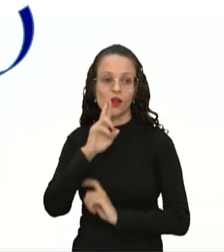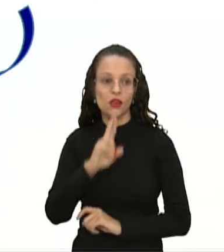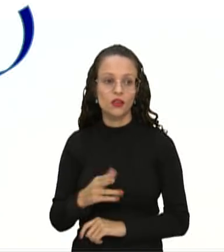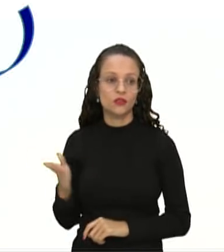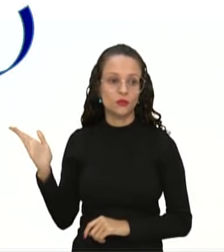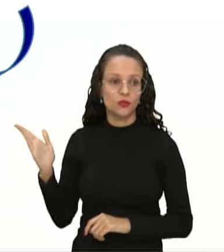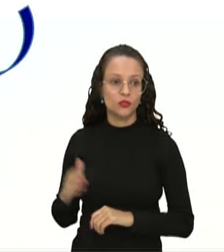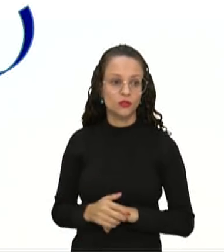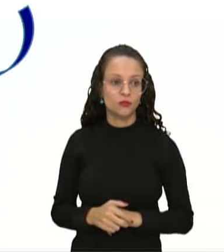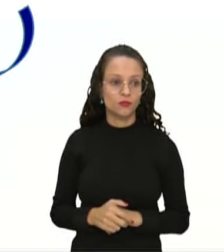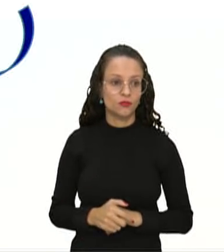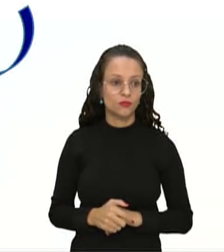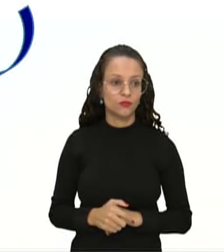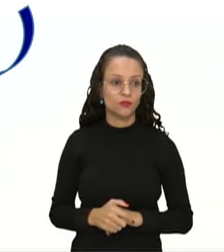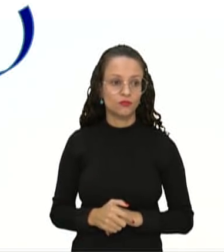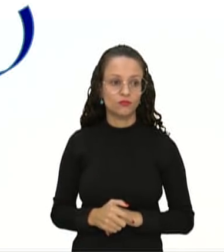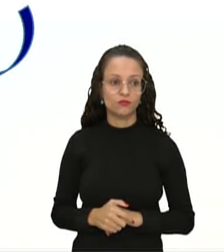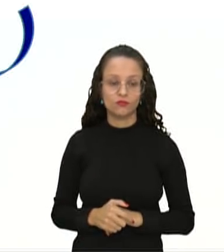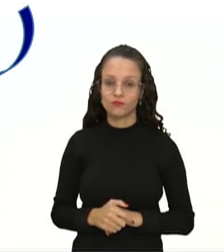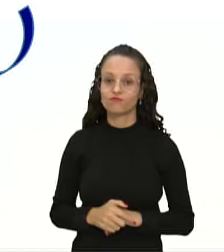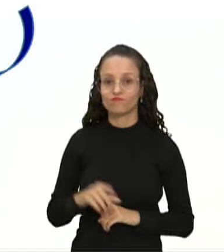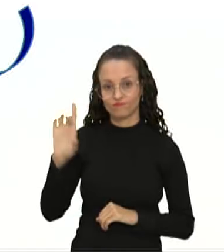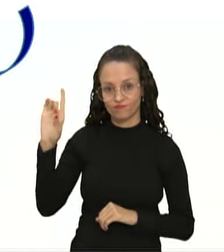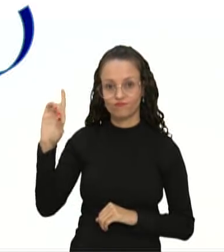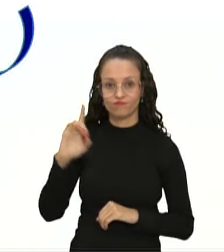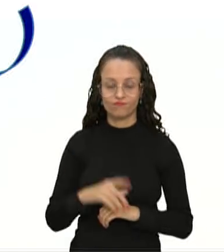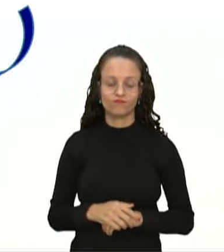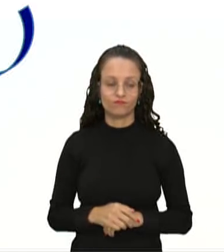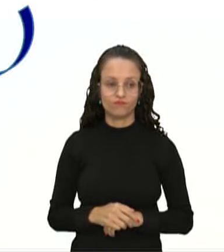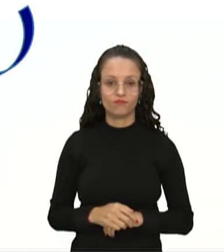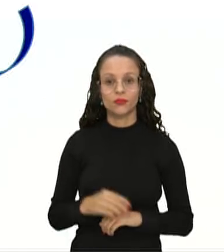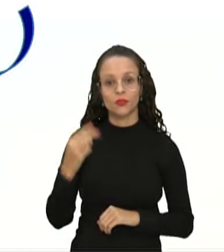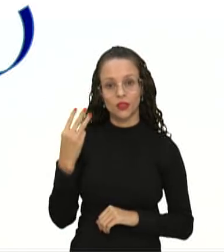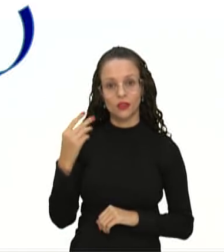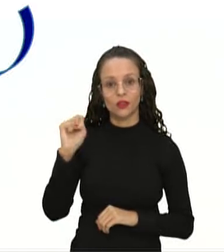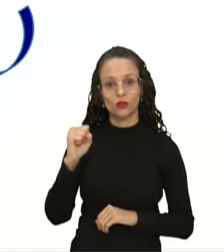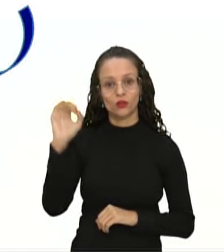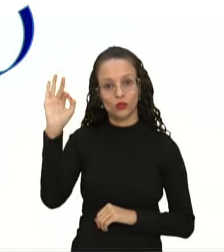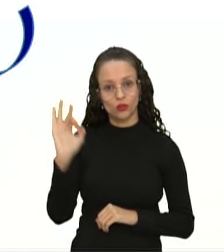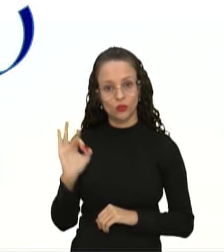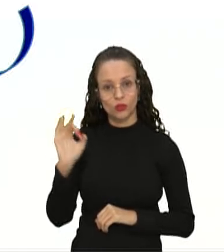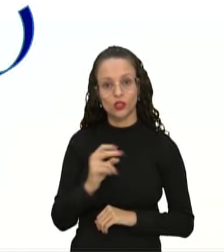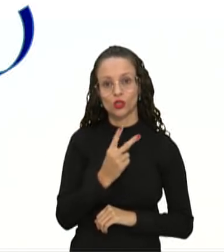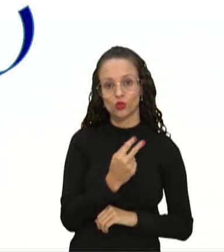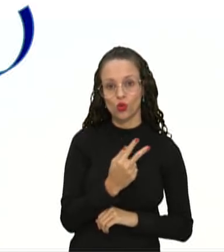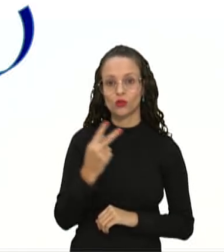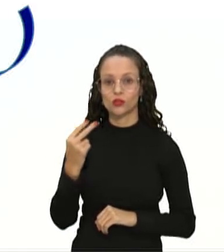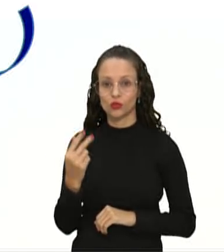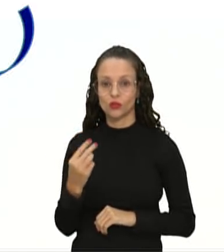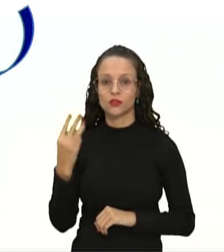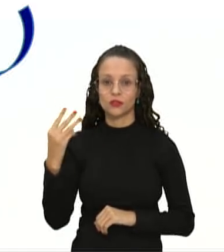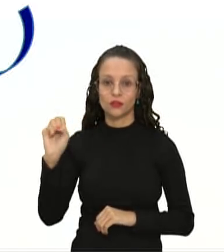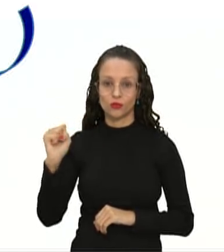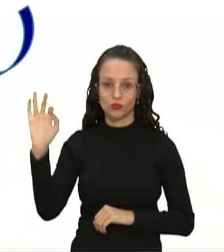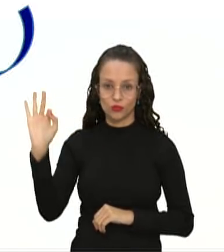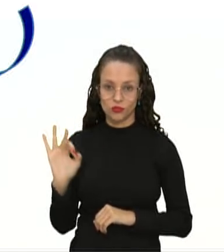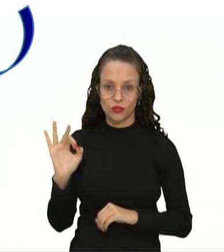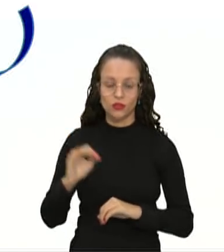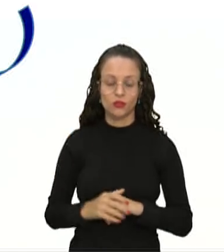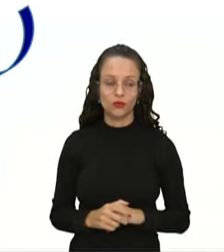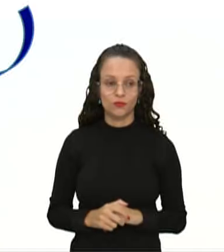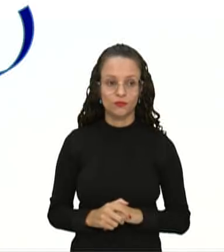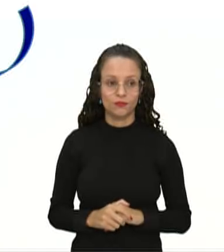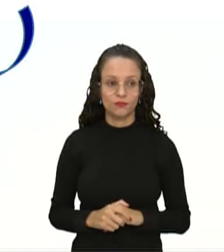aqui, ó. Olhando aqui, qual que deu então? Letra D. 38%, 12, 12 e 38%. Tá?